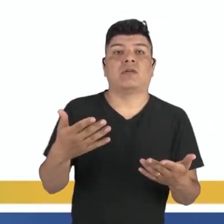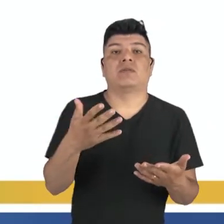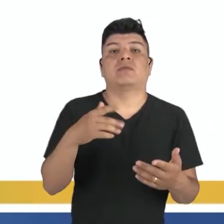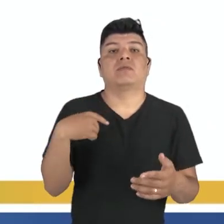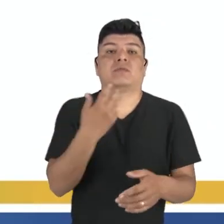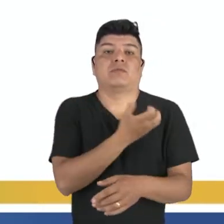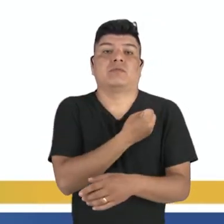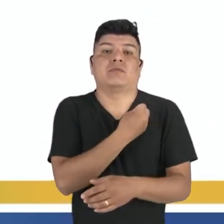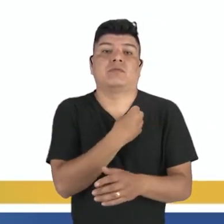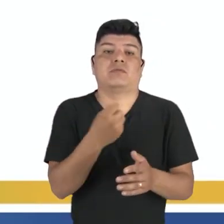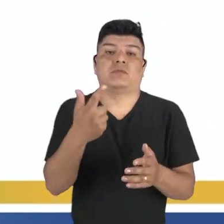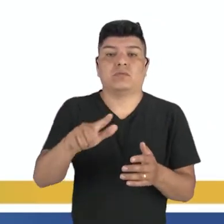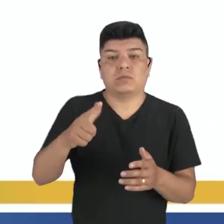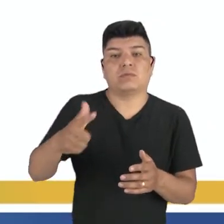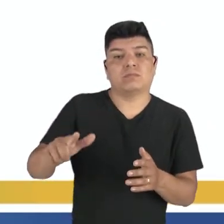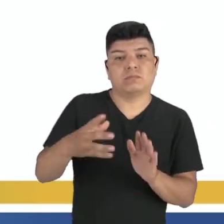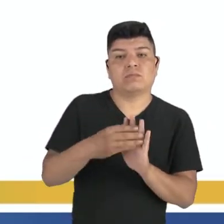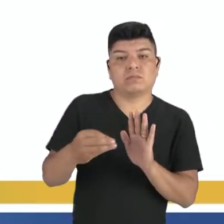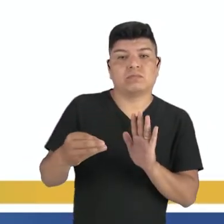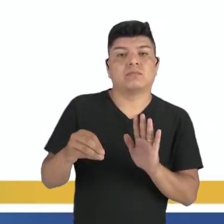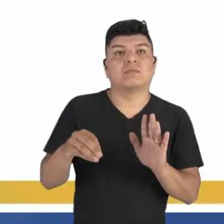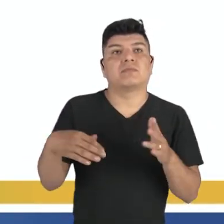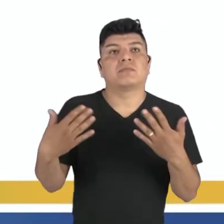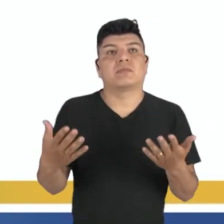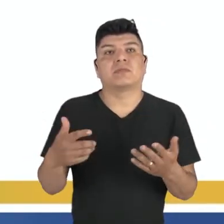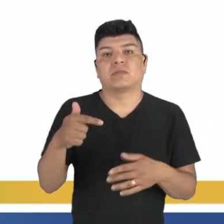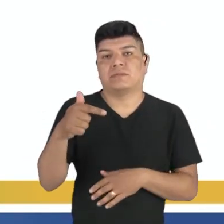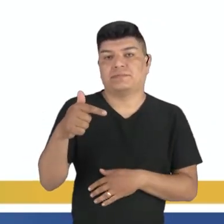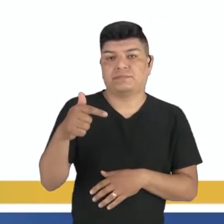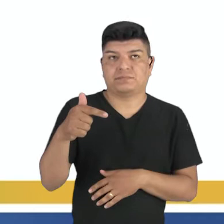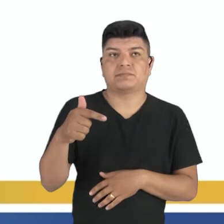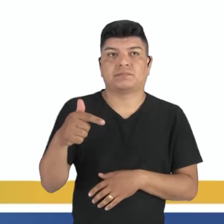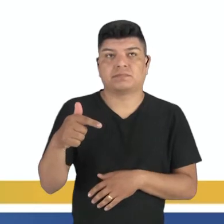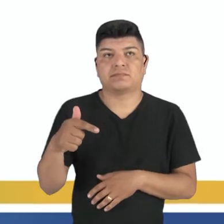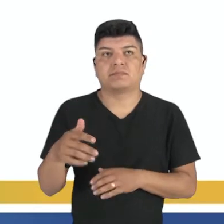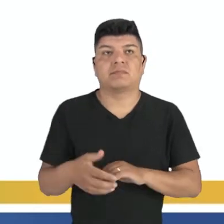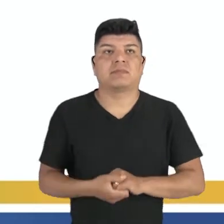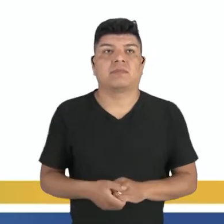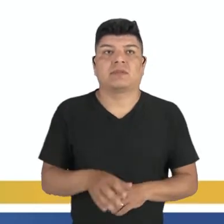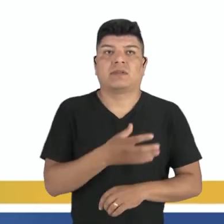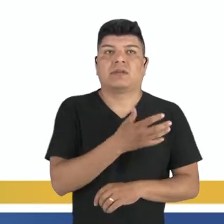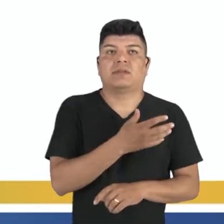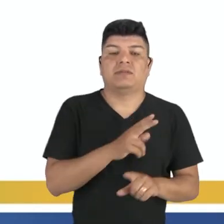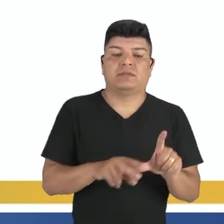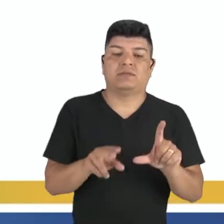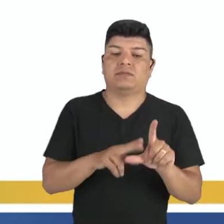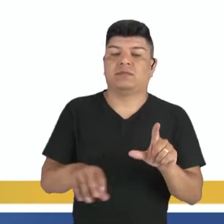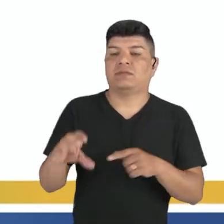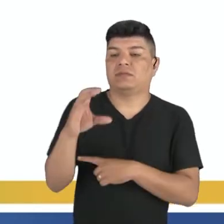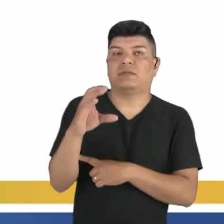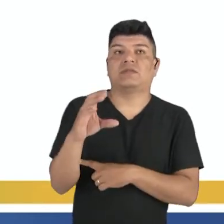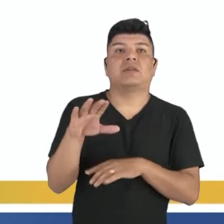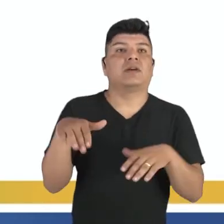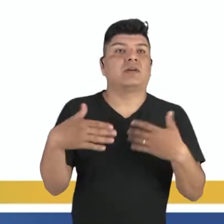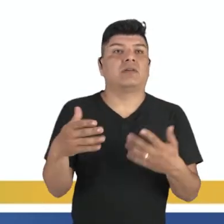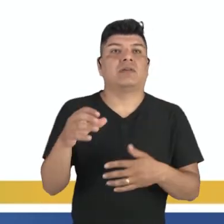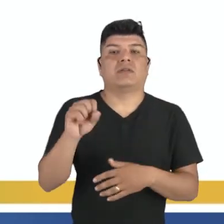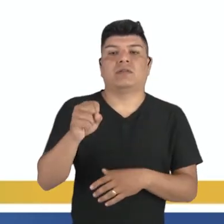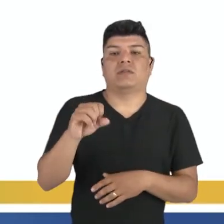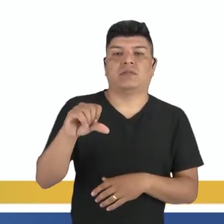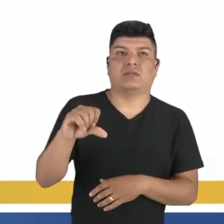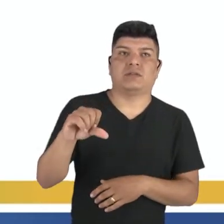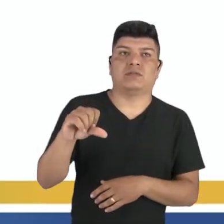seria o número que se repete aí, né? O período, então, seria o número 7. E na letra C, o nosso período seria o